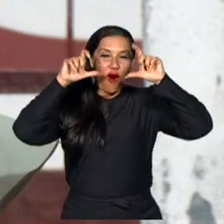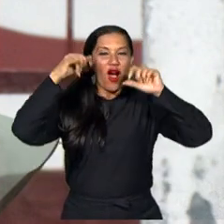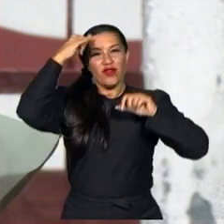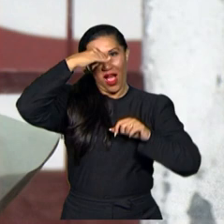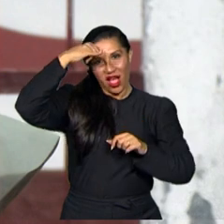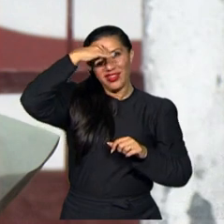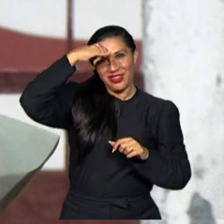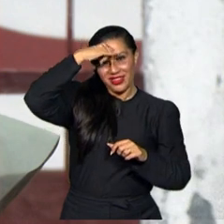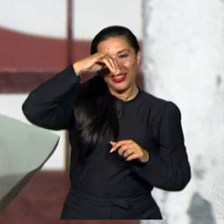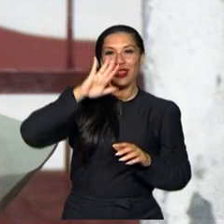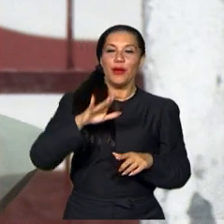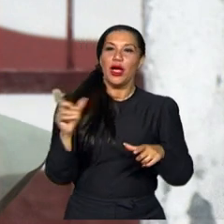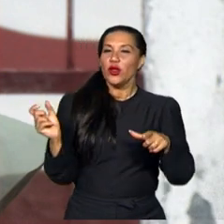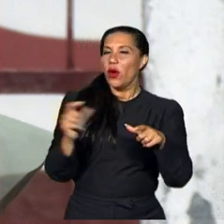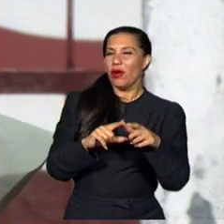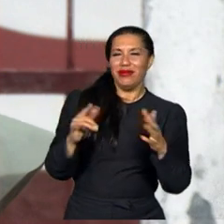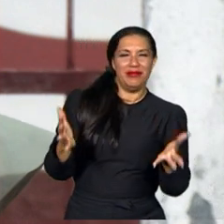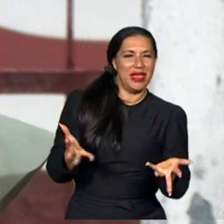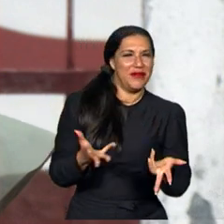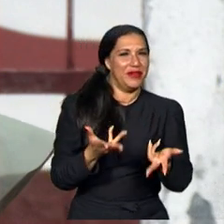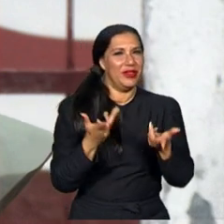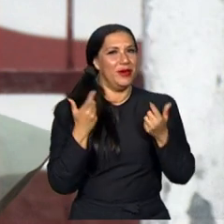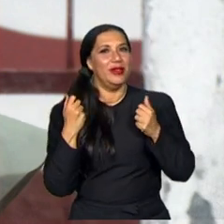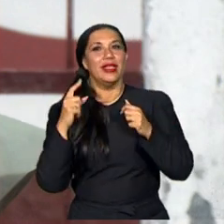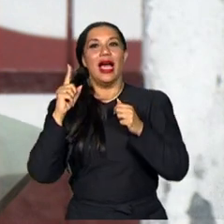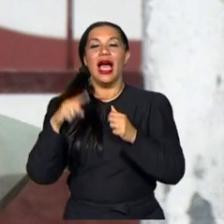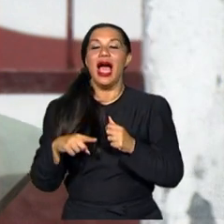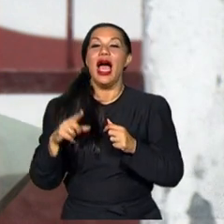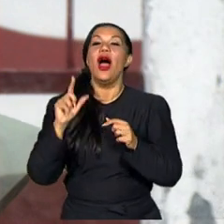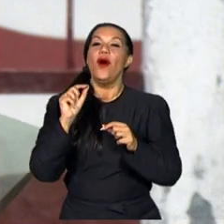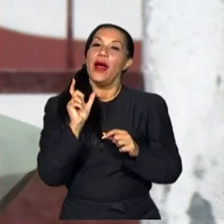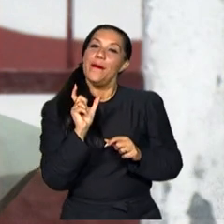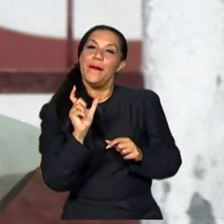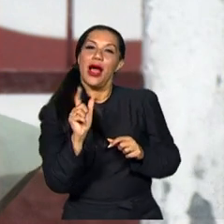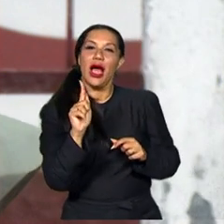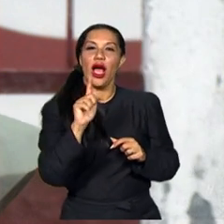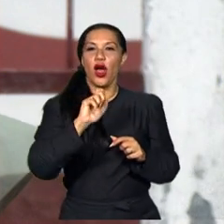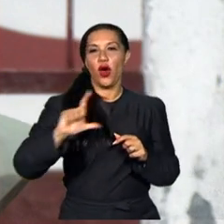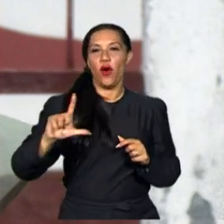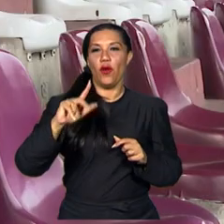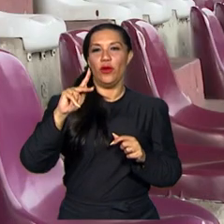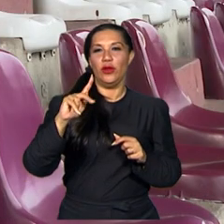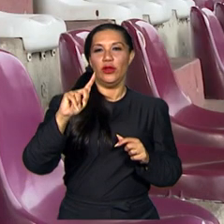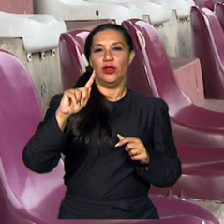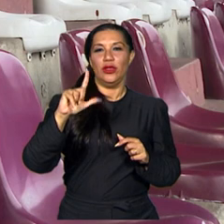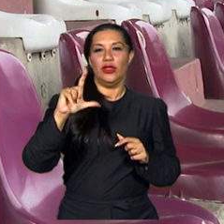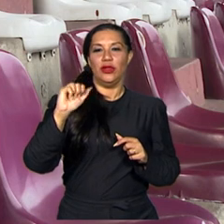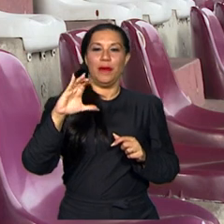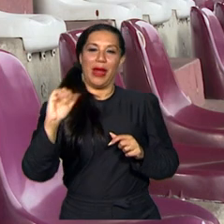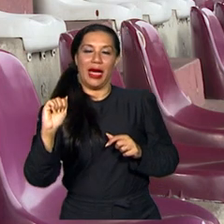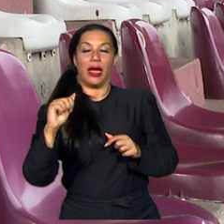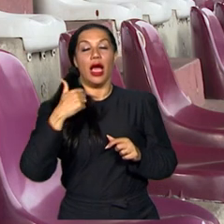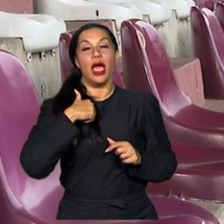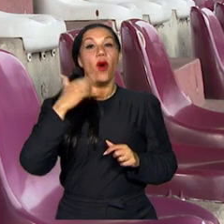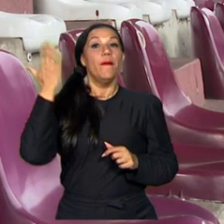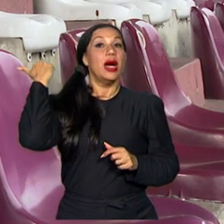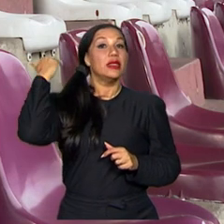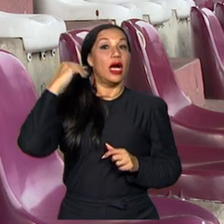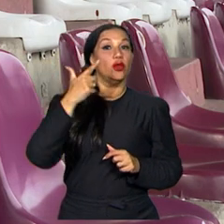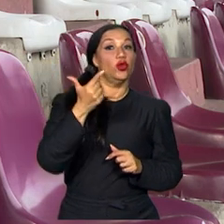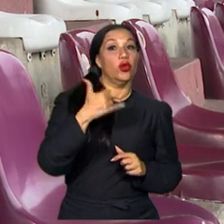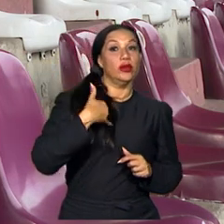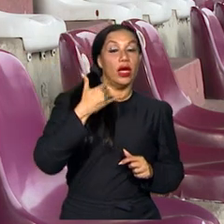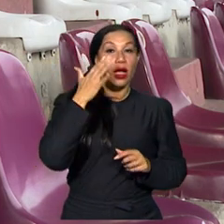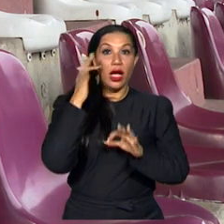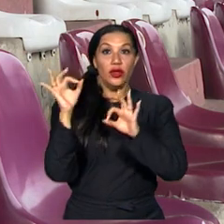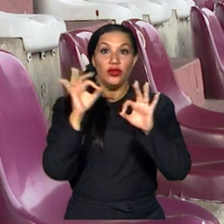antigas. Esse gol espetacular deu origem à expressão gol de placa. Eu tinha 12 anos e assisti